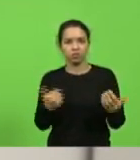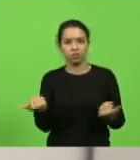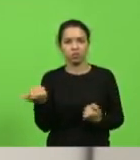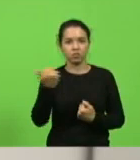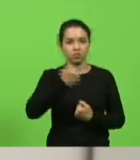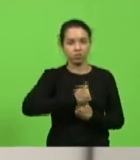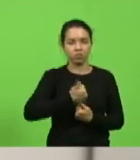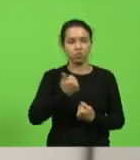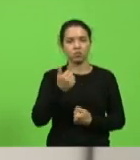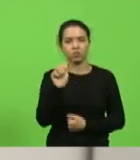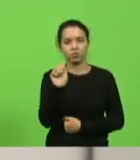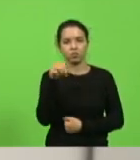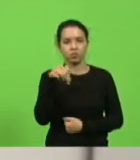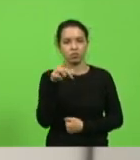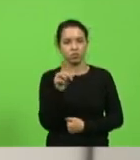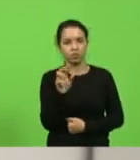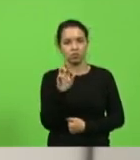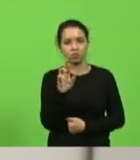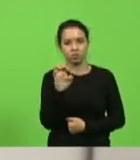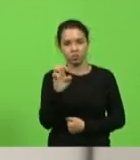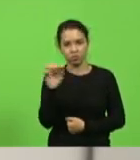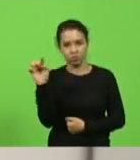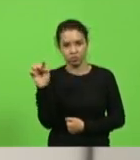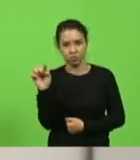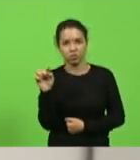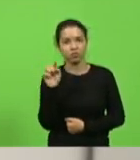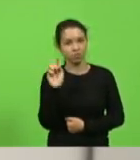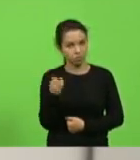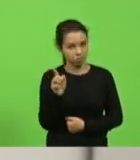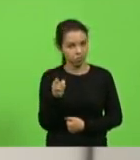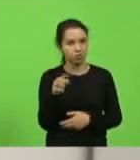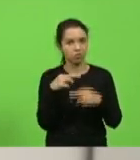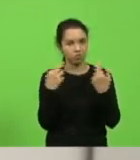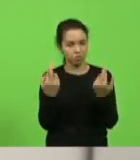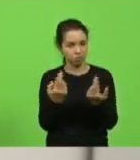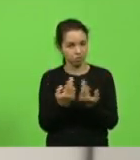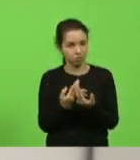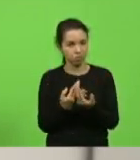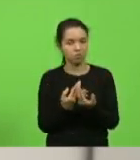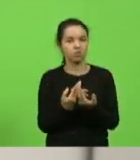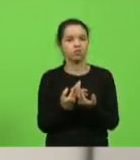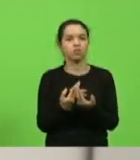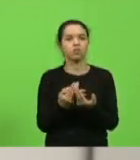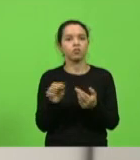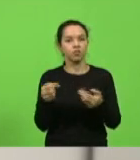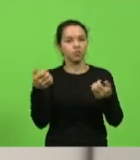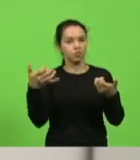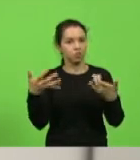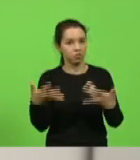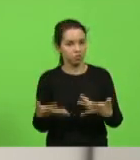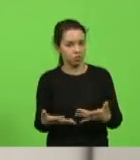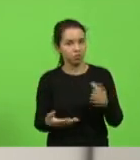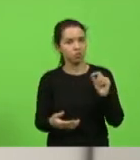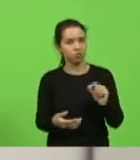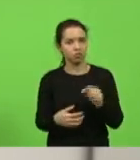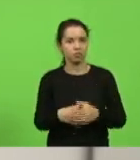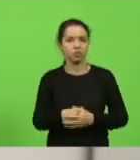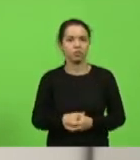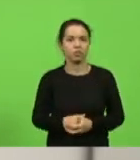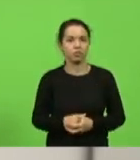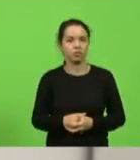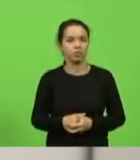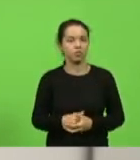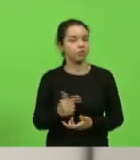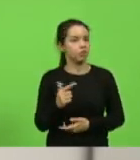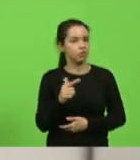André Mota Ribeiro. Nessa reunião, Onofre Joaquim Rodrigues Neto afirmou que, abre aspas, não tinha